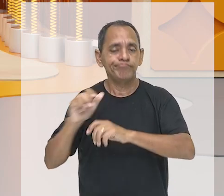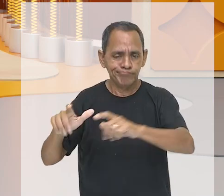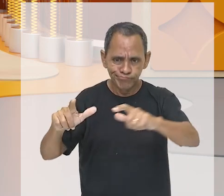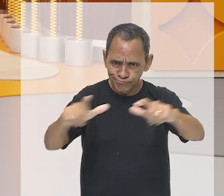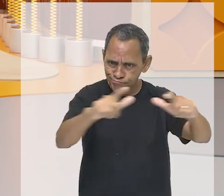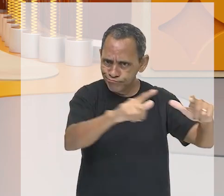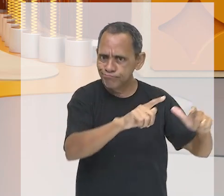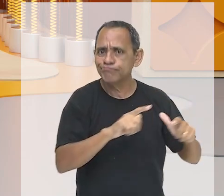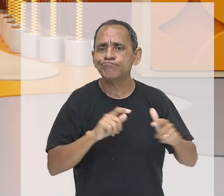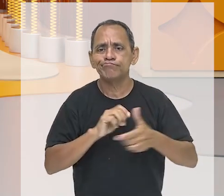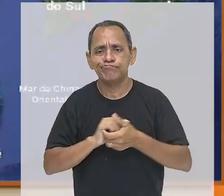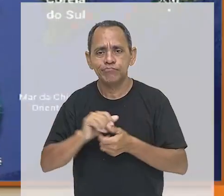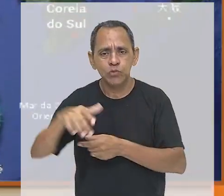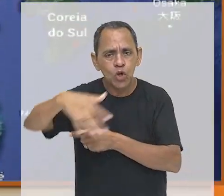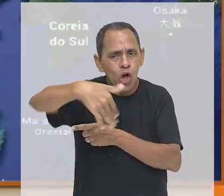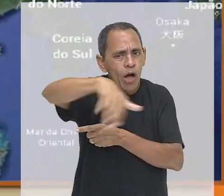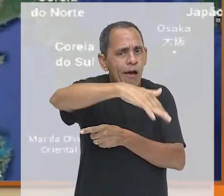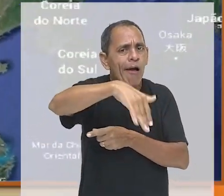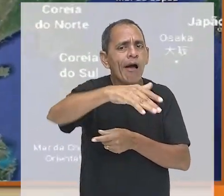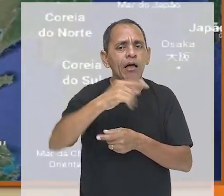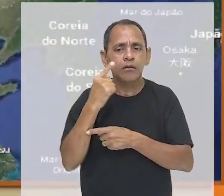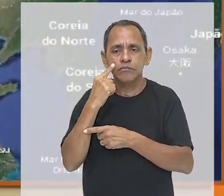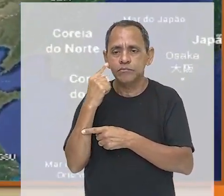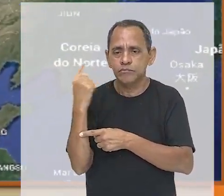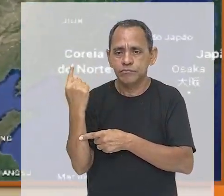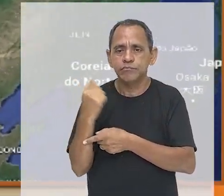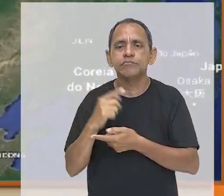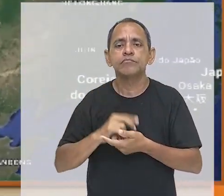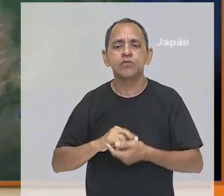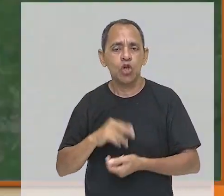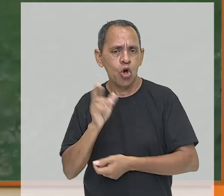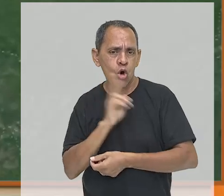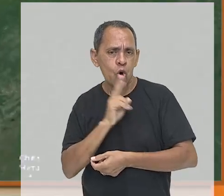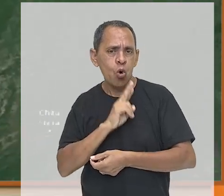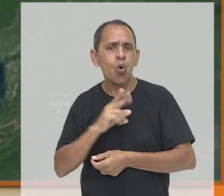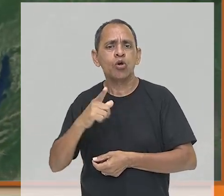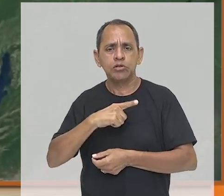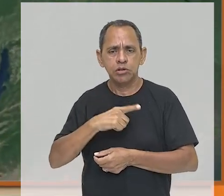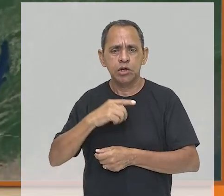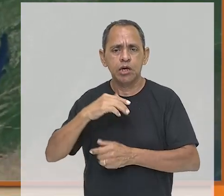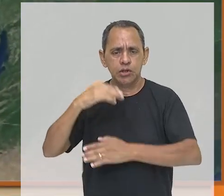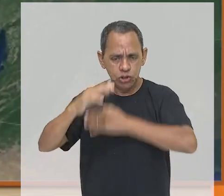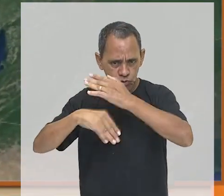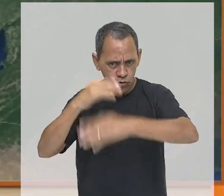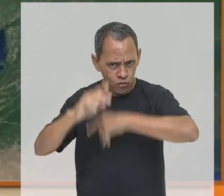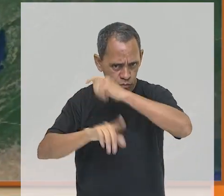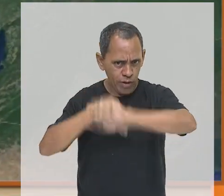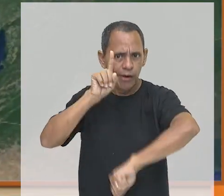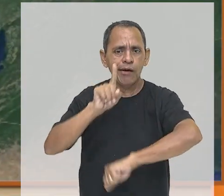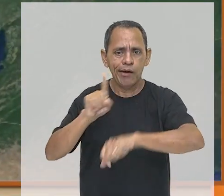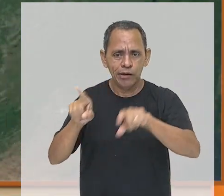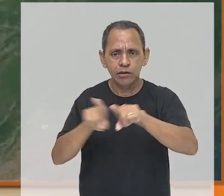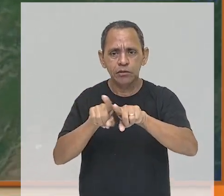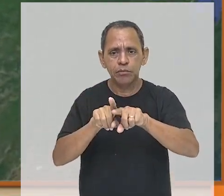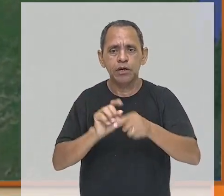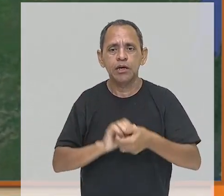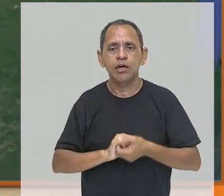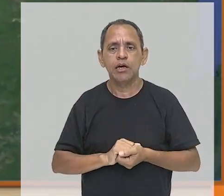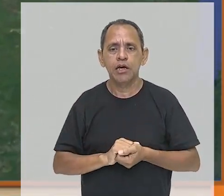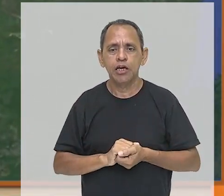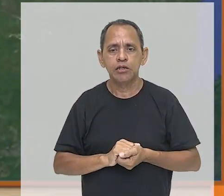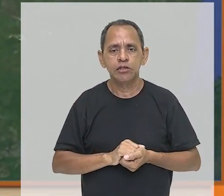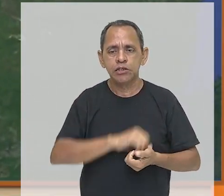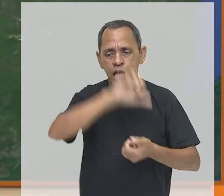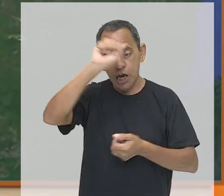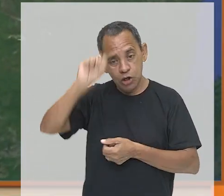territorial, existindo aqui a parte da Rússia, né? A Rússia tem o seu grande desenvolvimento, não muito aí na parte sul, por